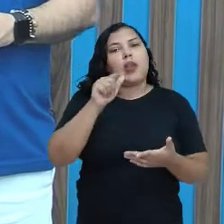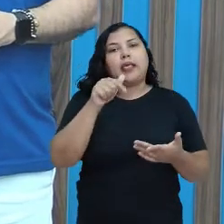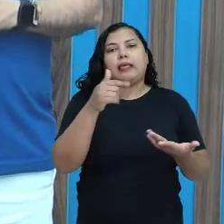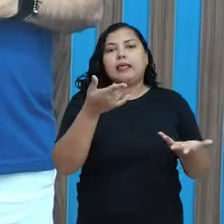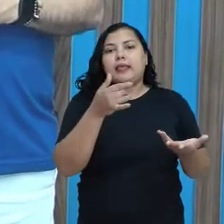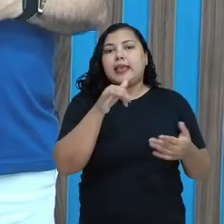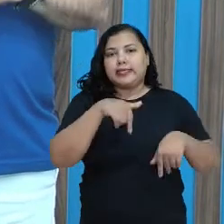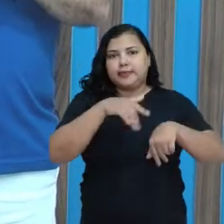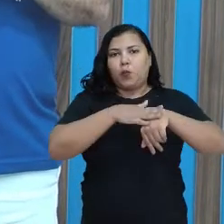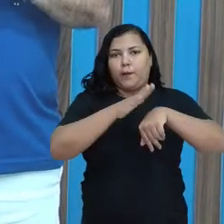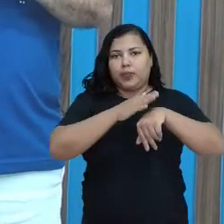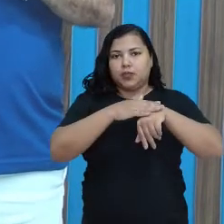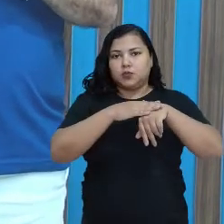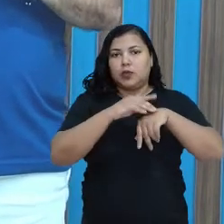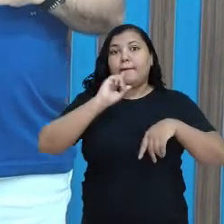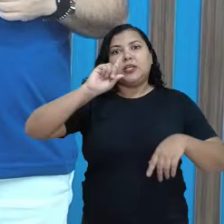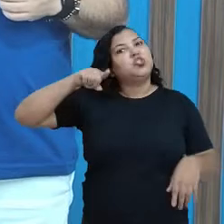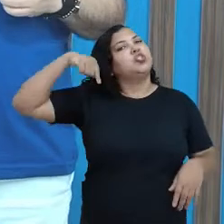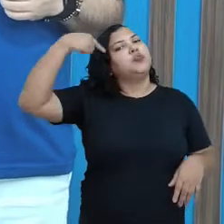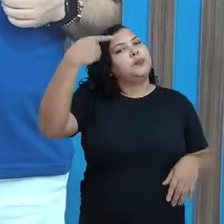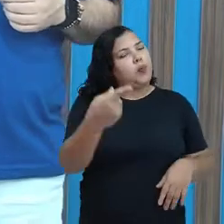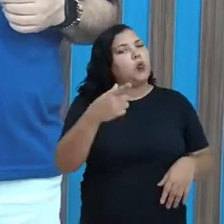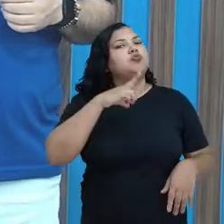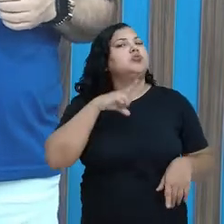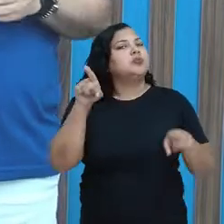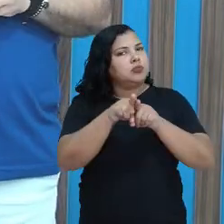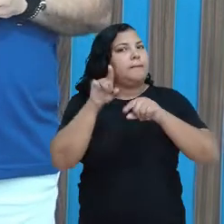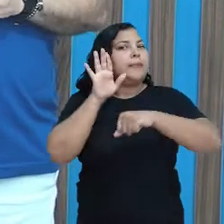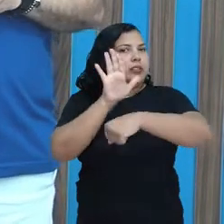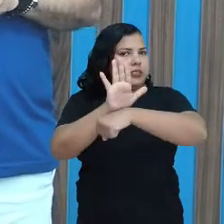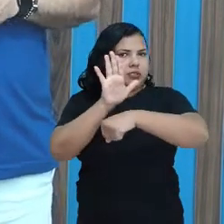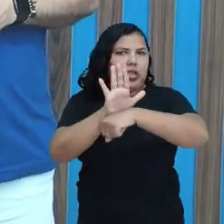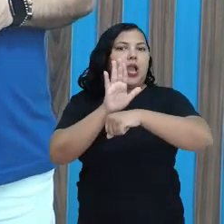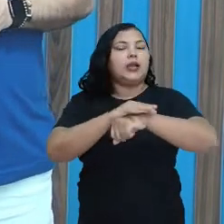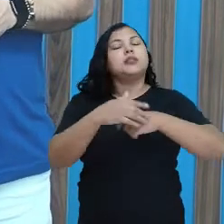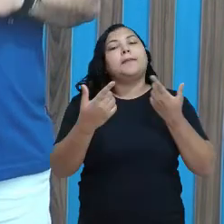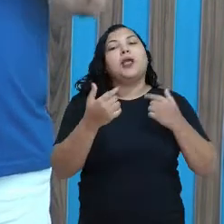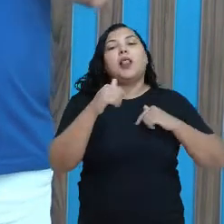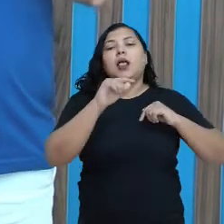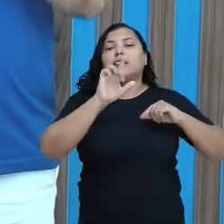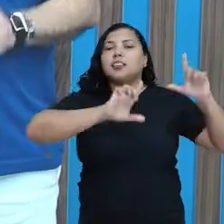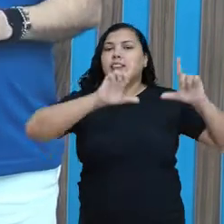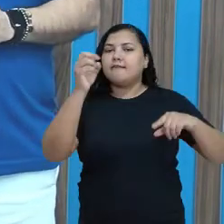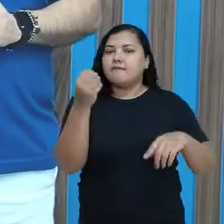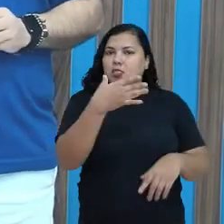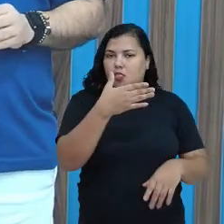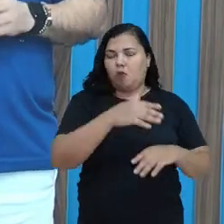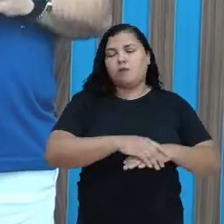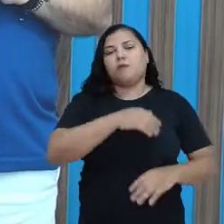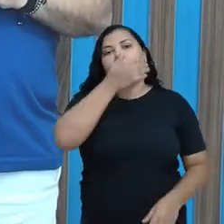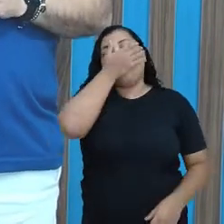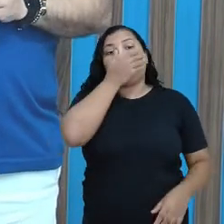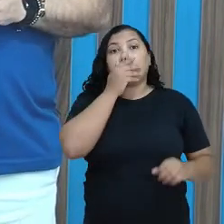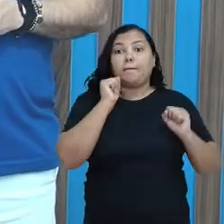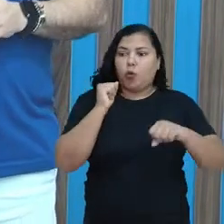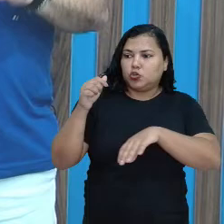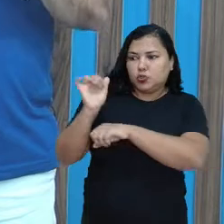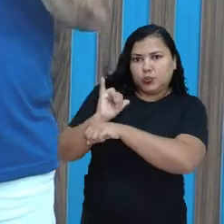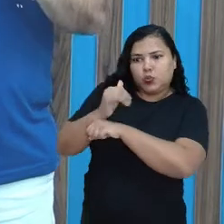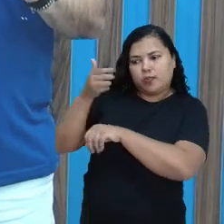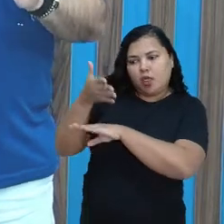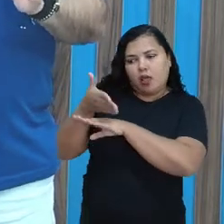dada agora nesse horário, mas é retransmitida à tarde, né, pela TV Nova. Podem acessar o YouTube a hora que vocês